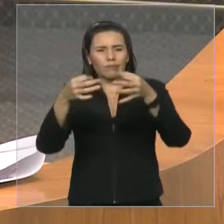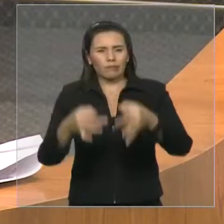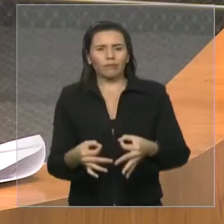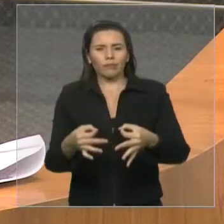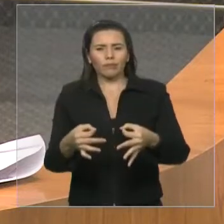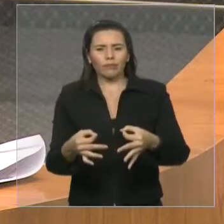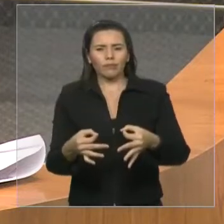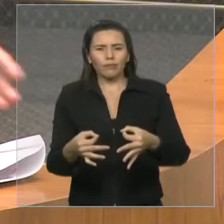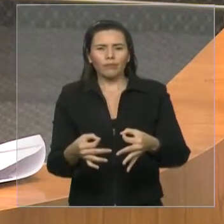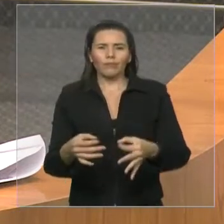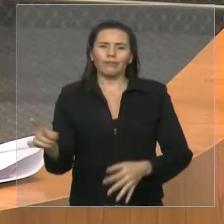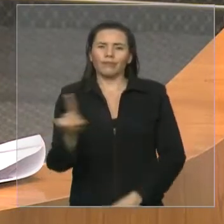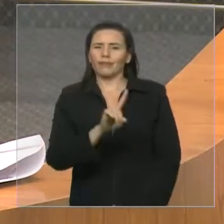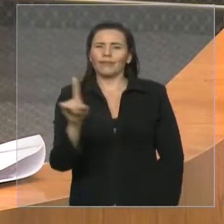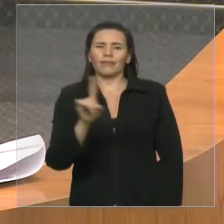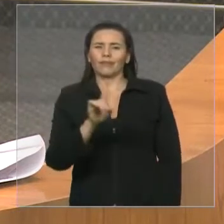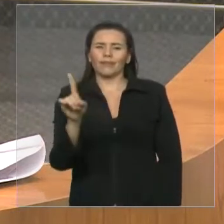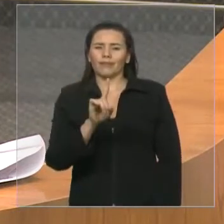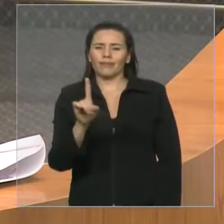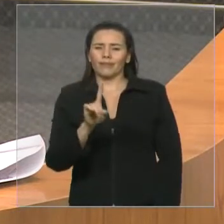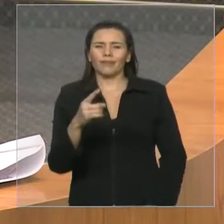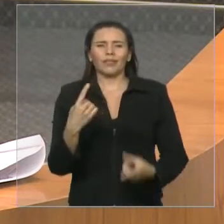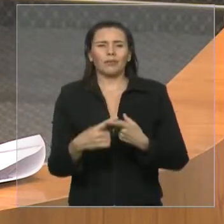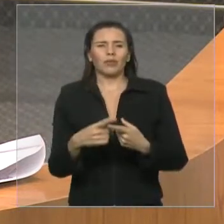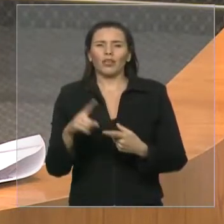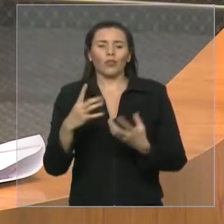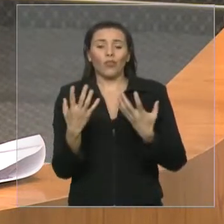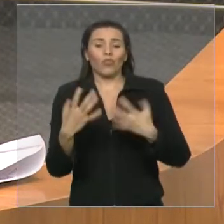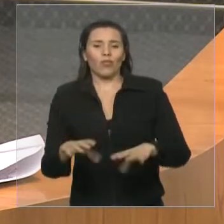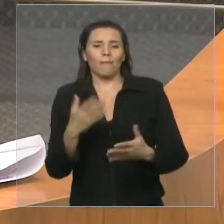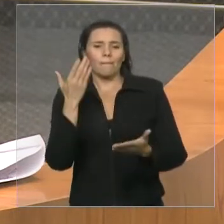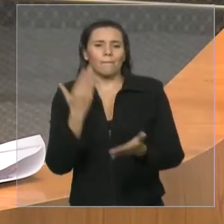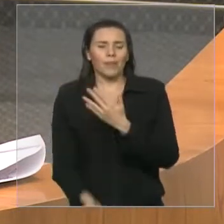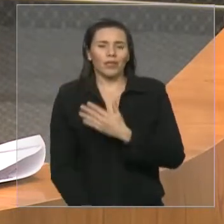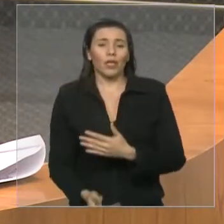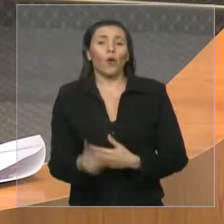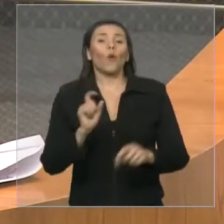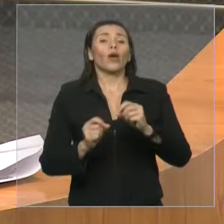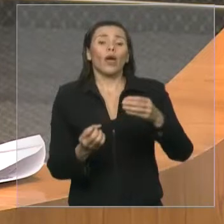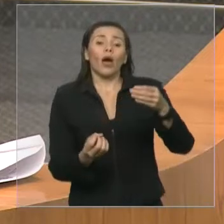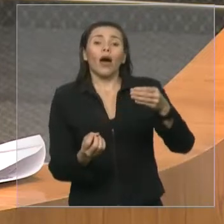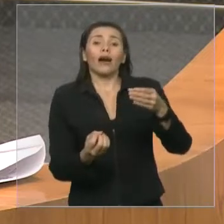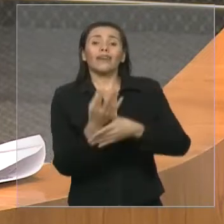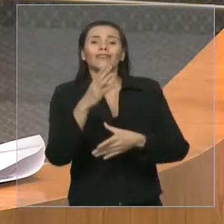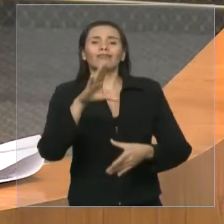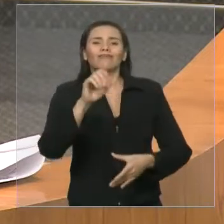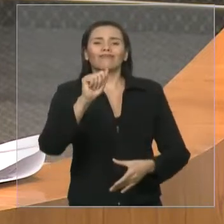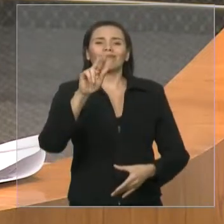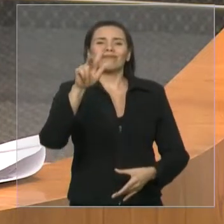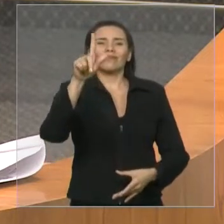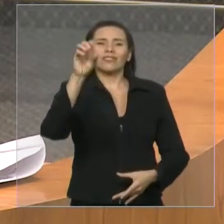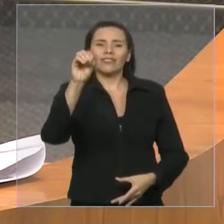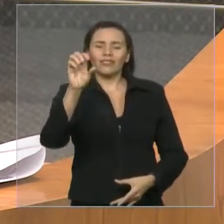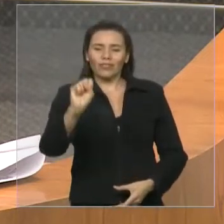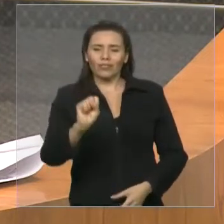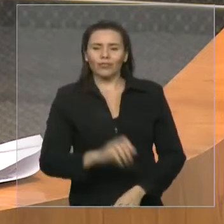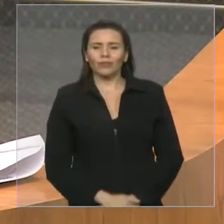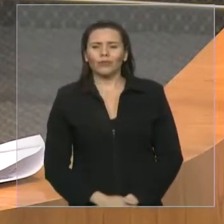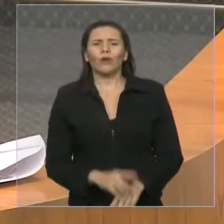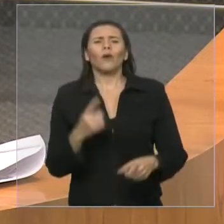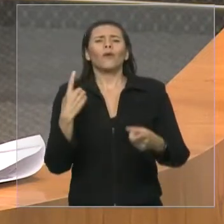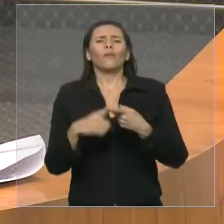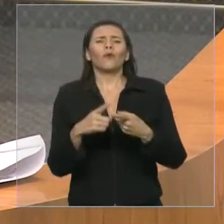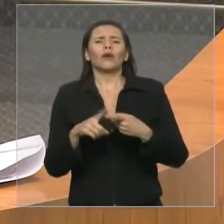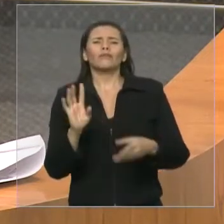isso? Não, deputado, é para poder não perder os empregos que tem lá, deputado. Por que que bota os bens dentro da EMAP? Porque ela é uma